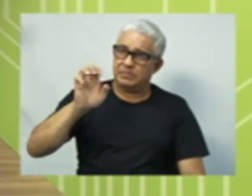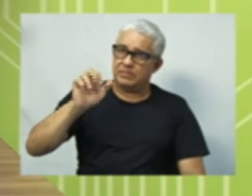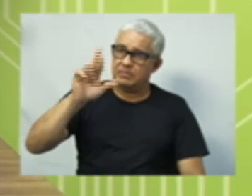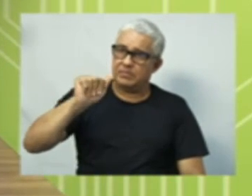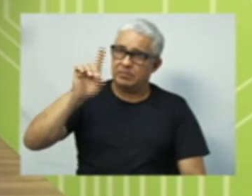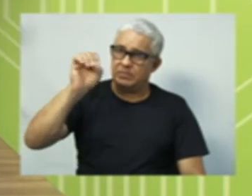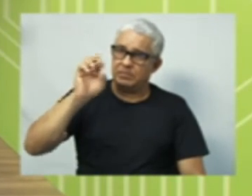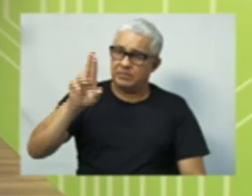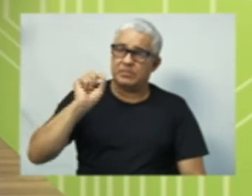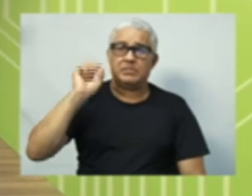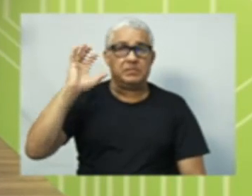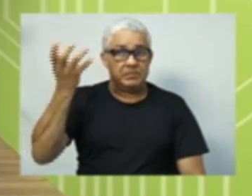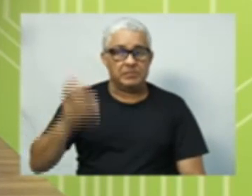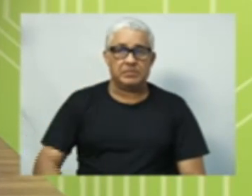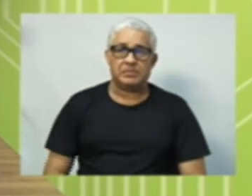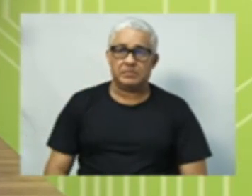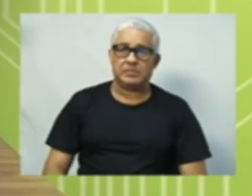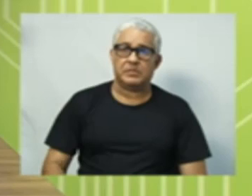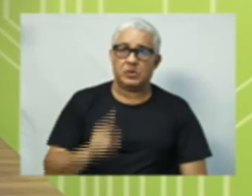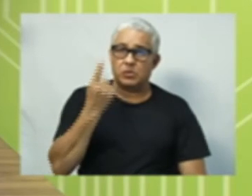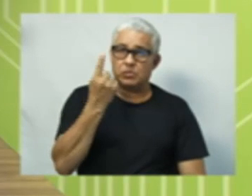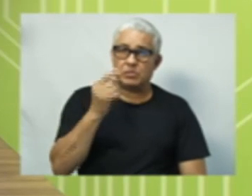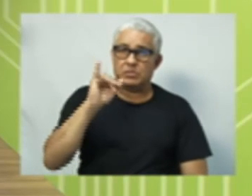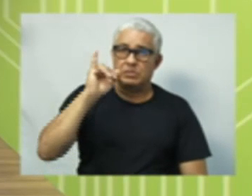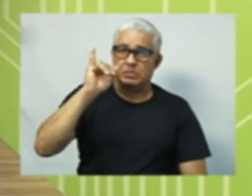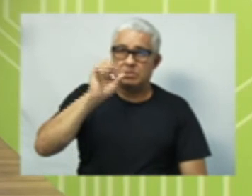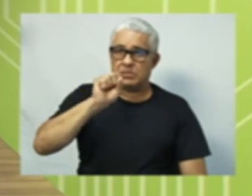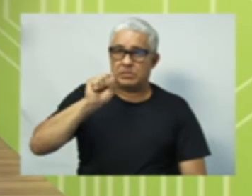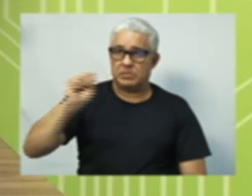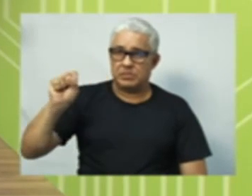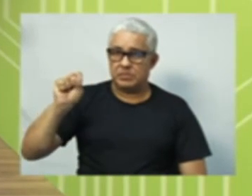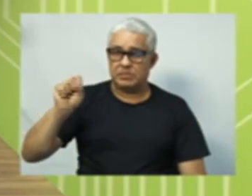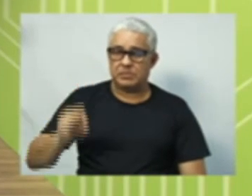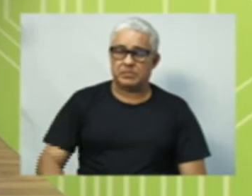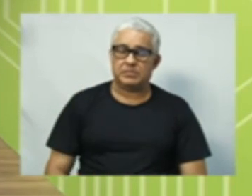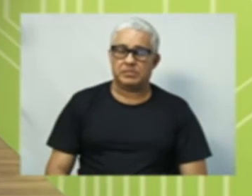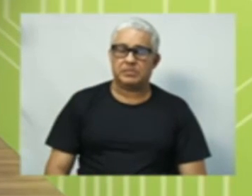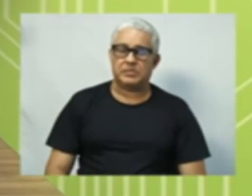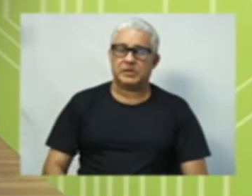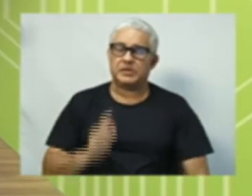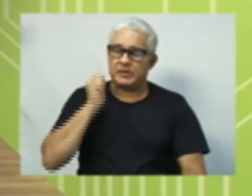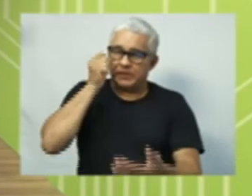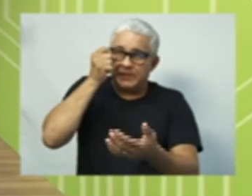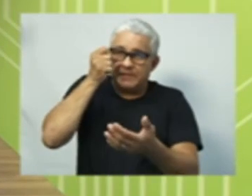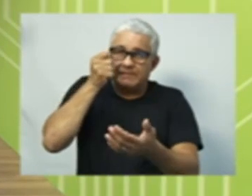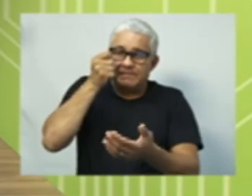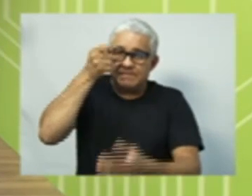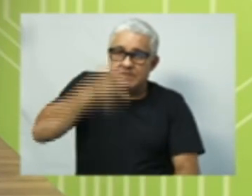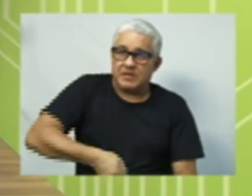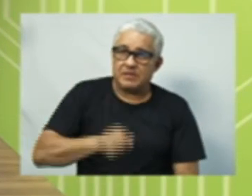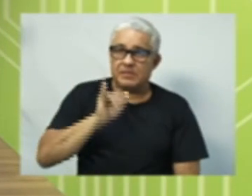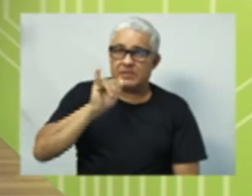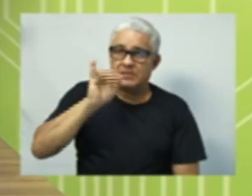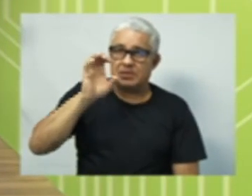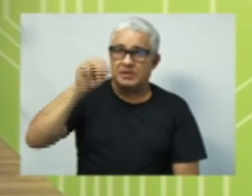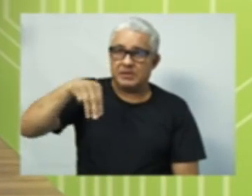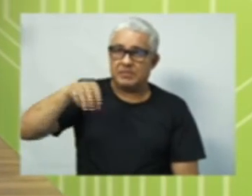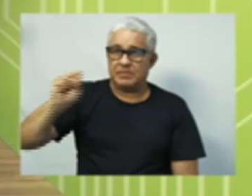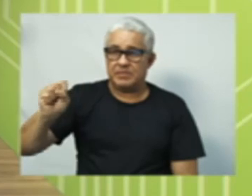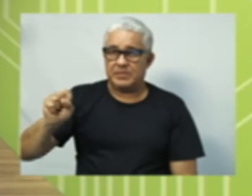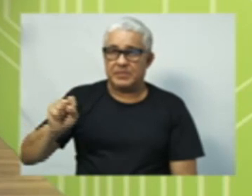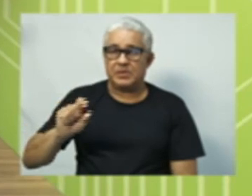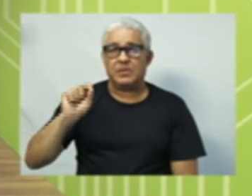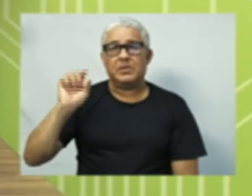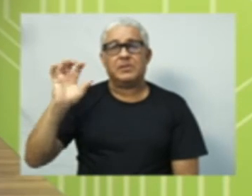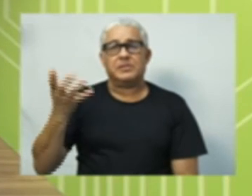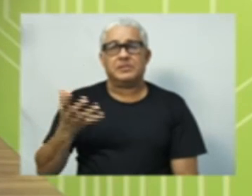gerou o quê? Um ISS. E ele acabou cobrando um ICMS. A consequência